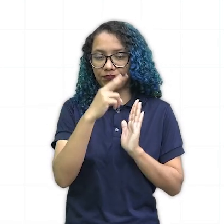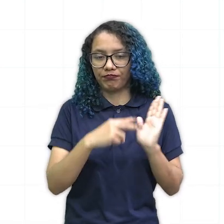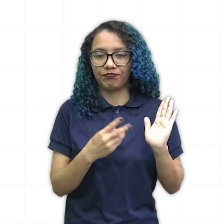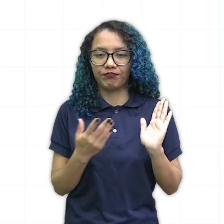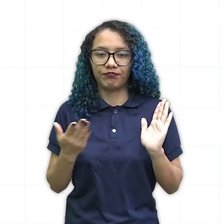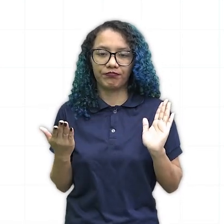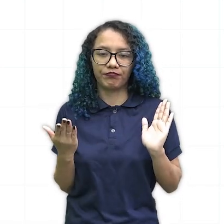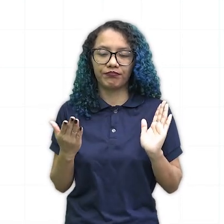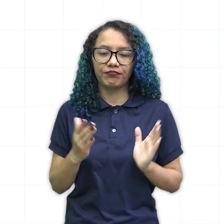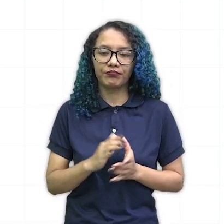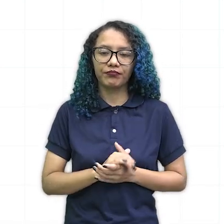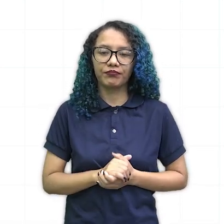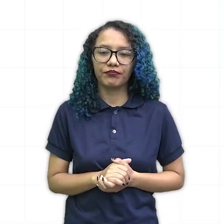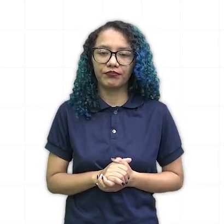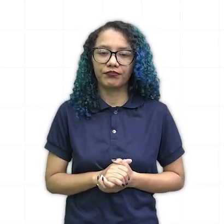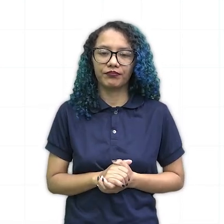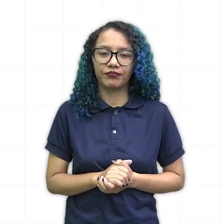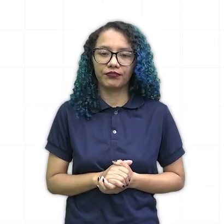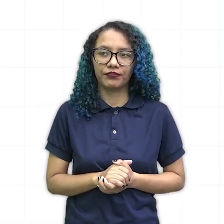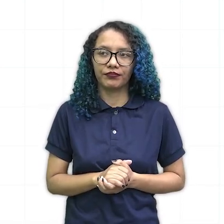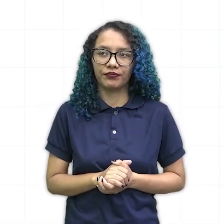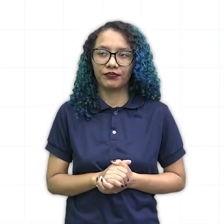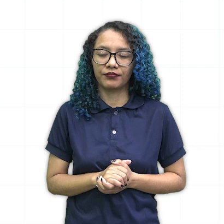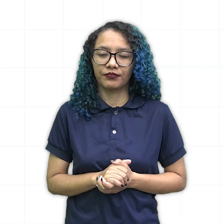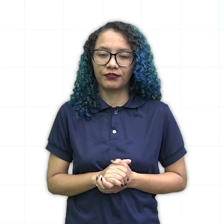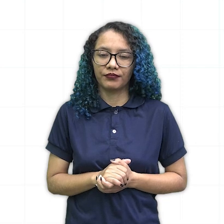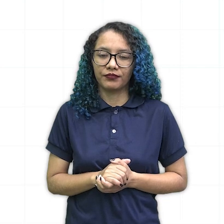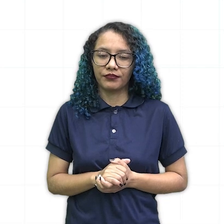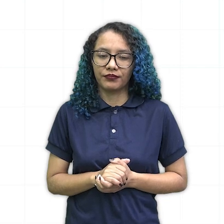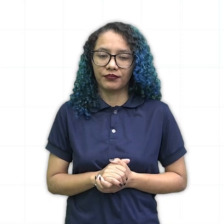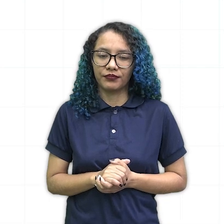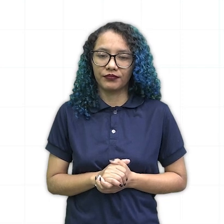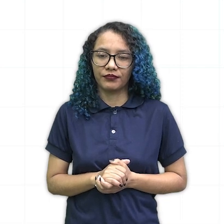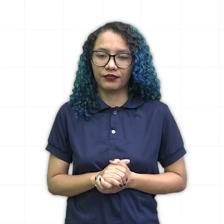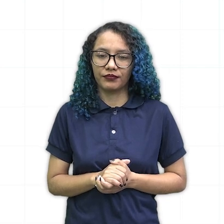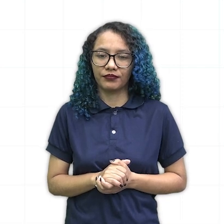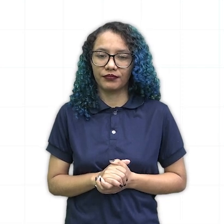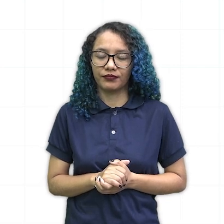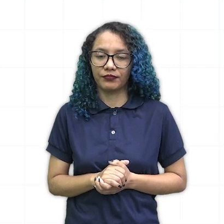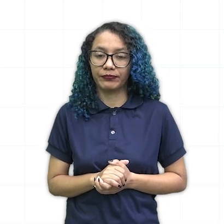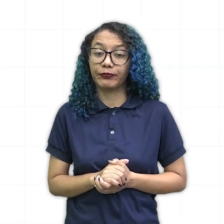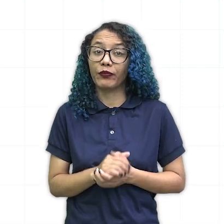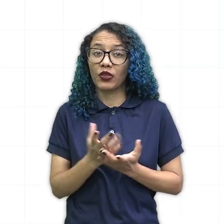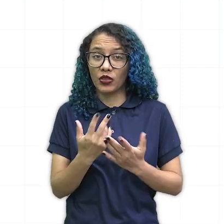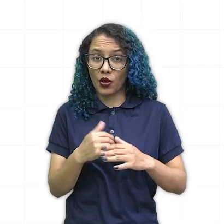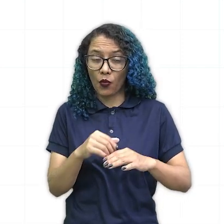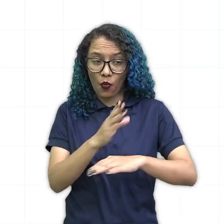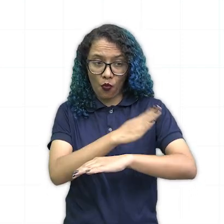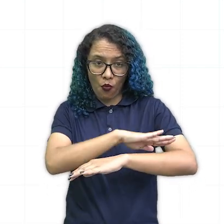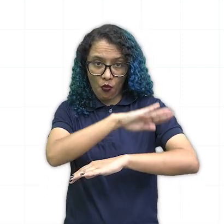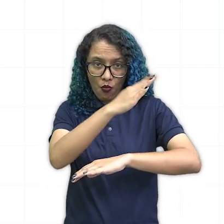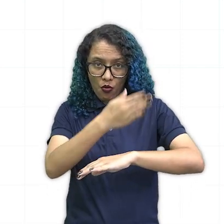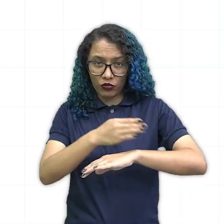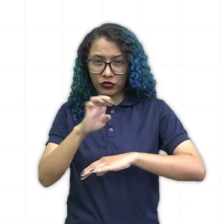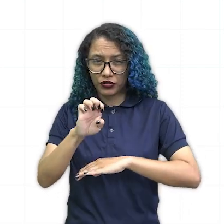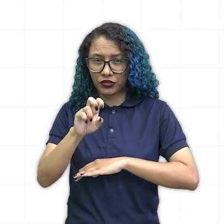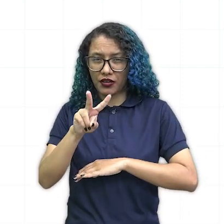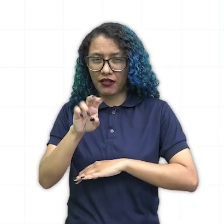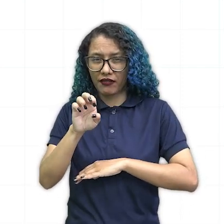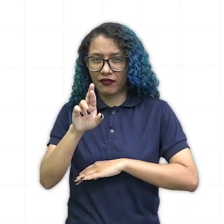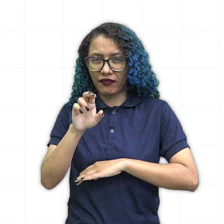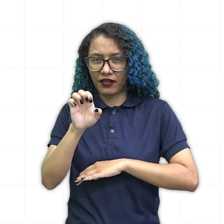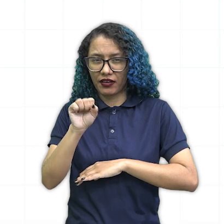considered challenge in the world. Olha só, escalar o Monte Everest é considerado